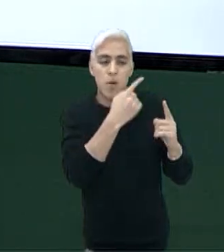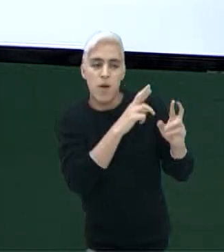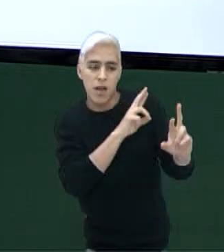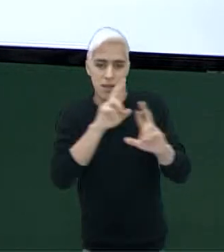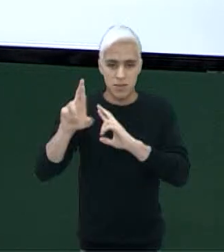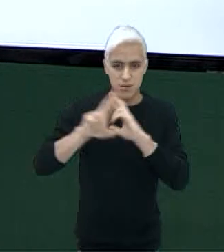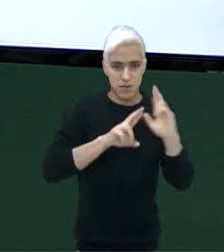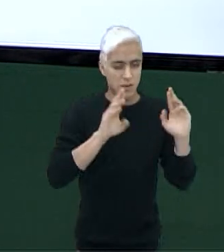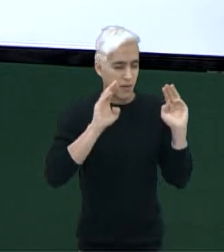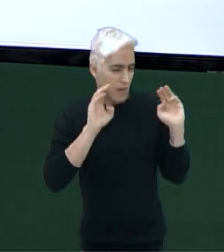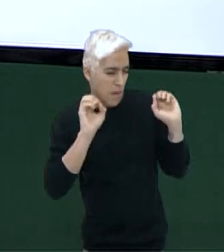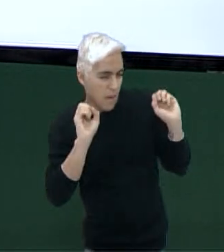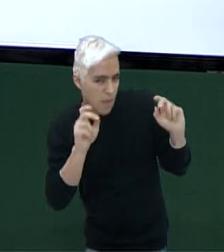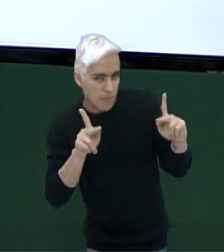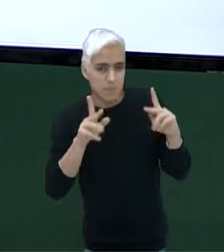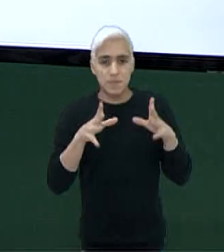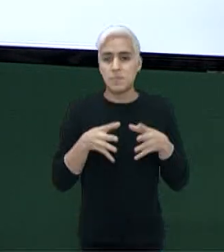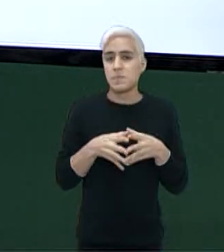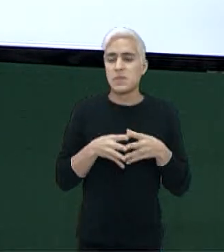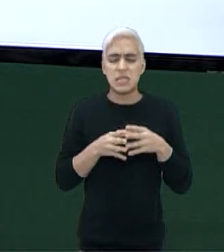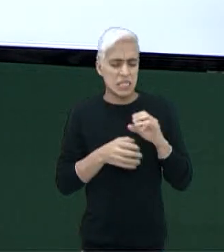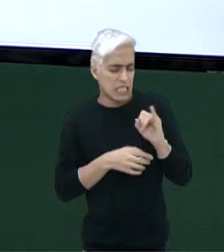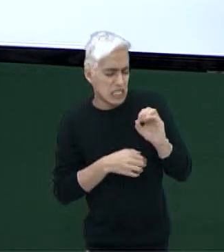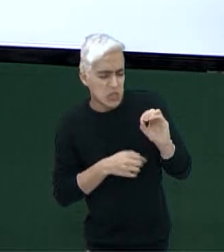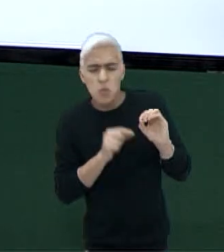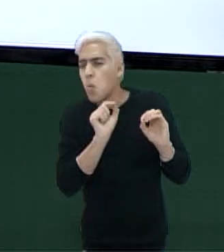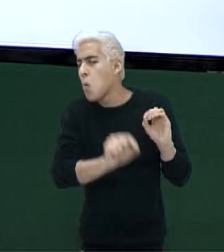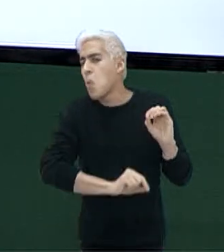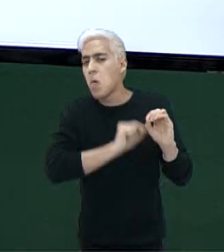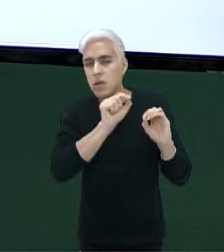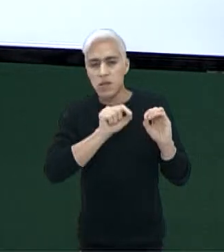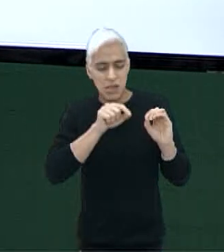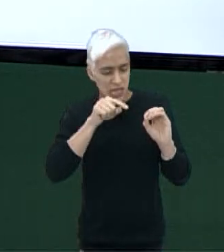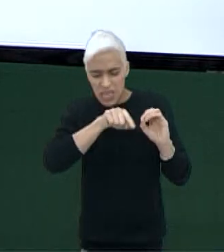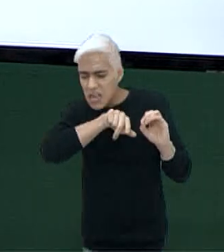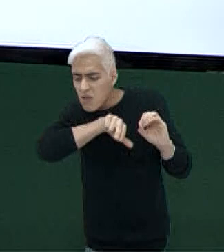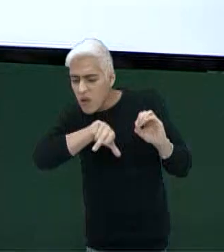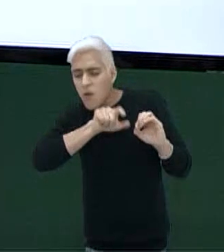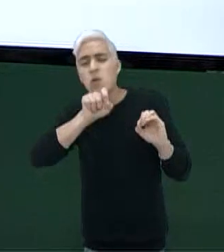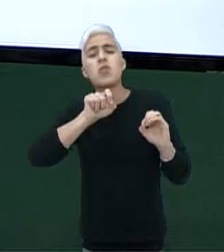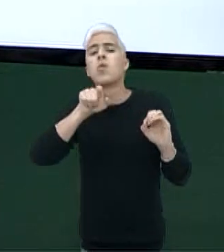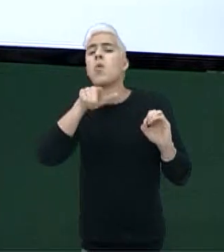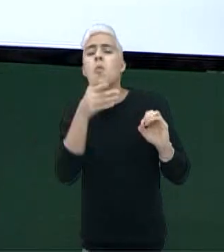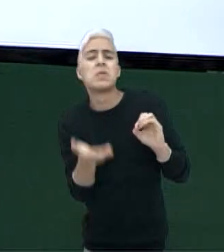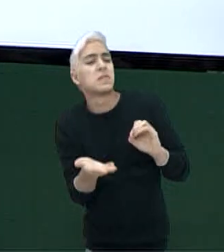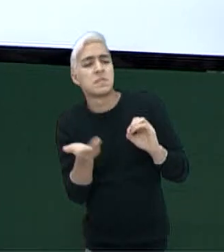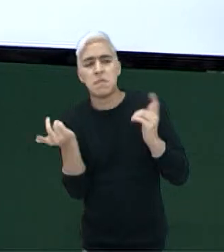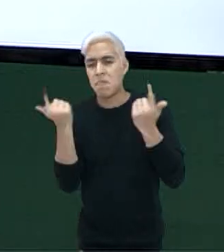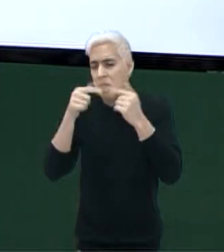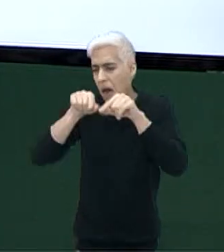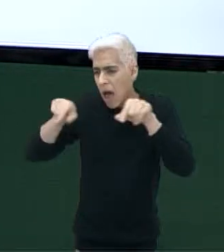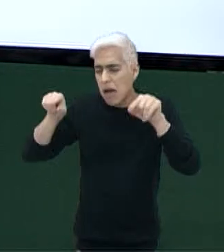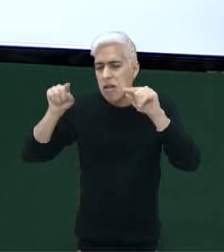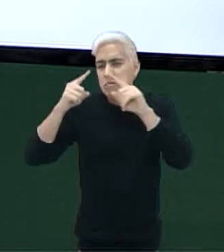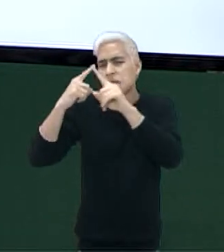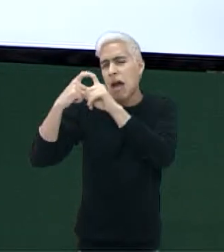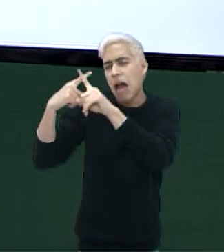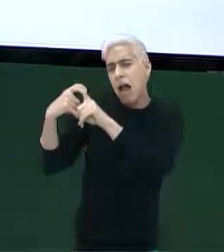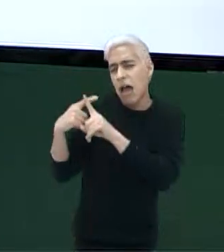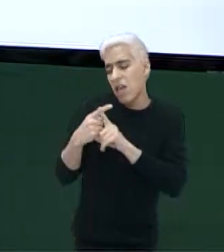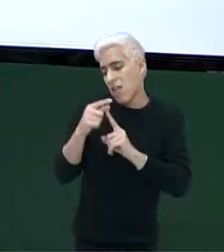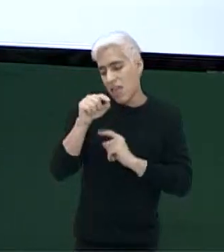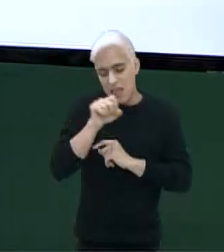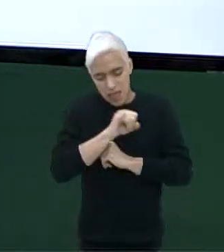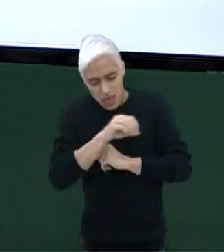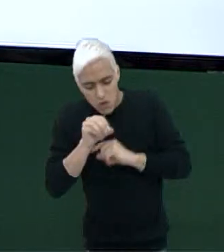bom? Ok? E o isso, ó, isso não é, isso o quê? Eu destaquei aqui para você com asterisco, isso